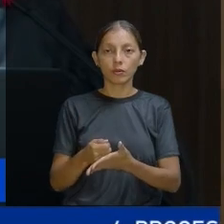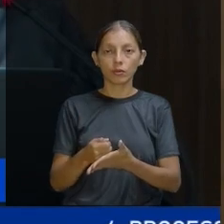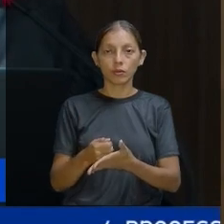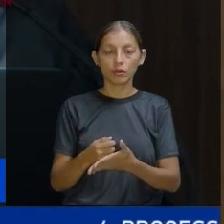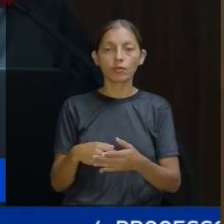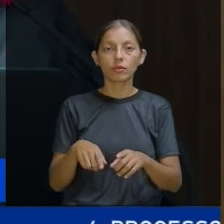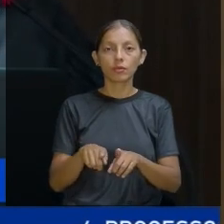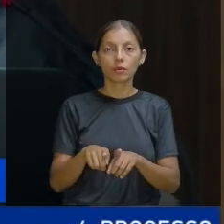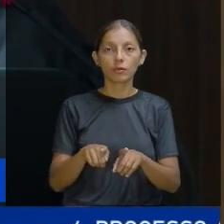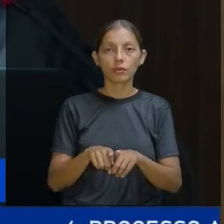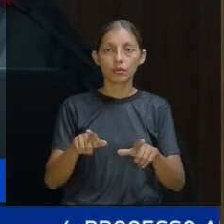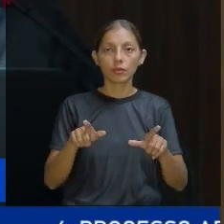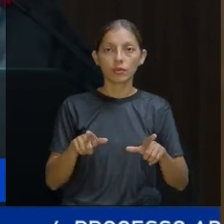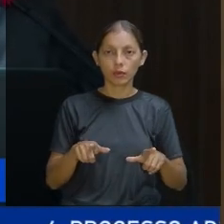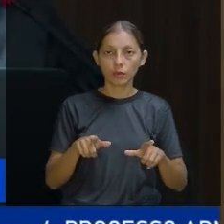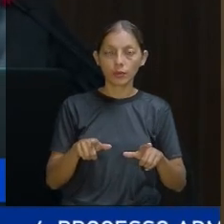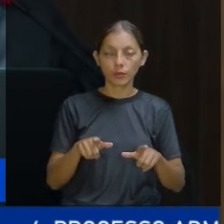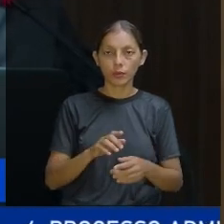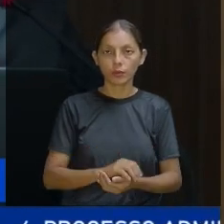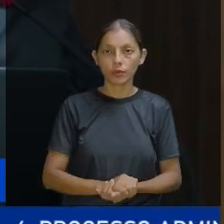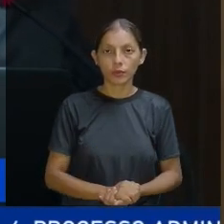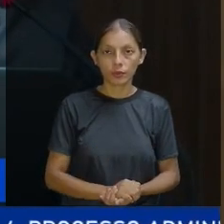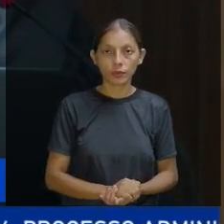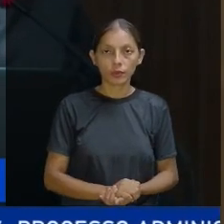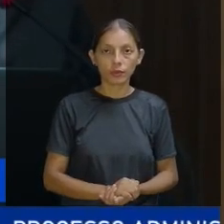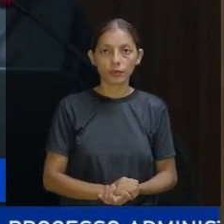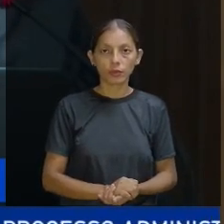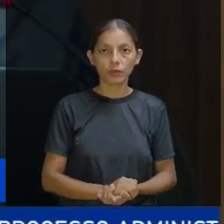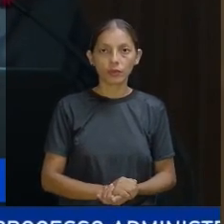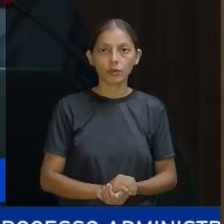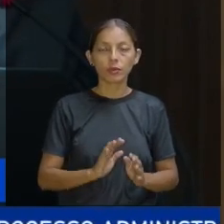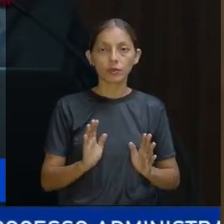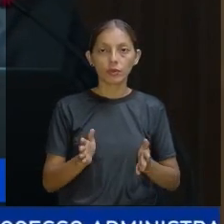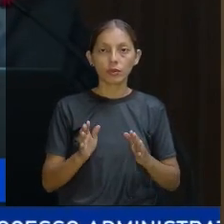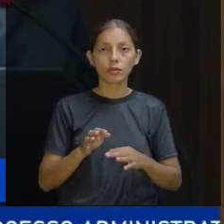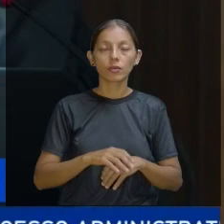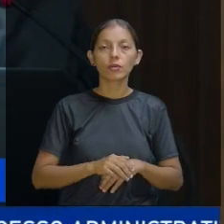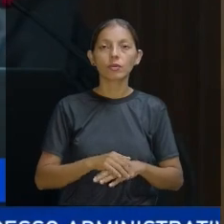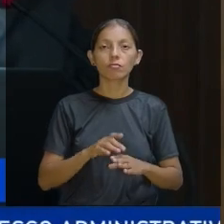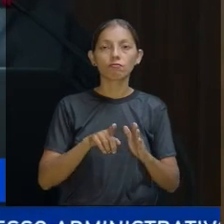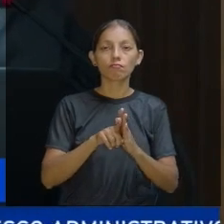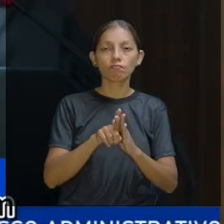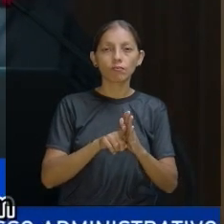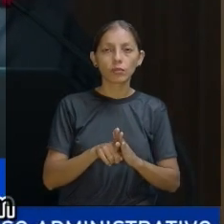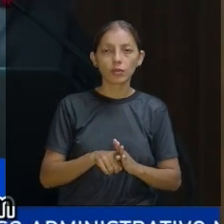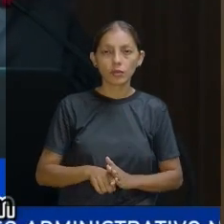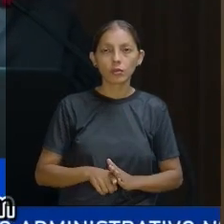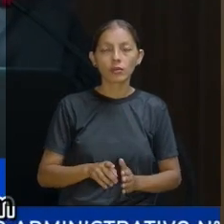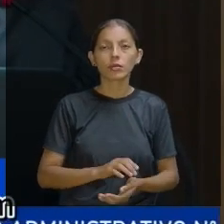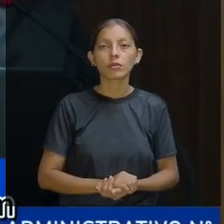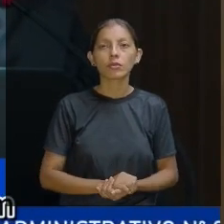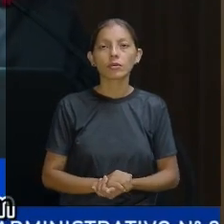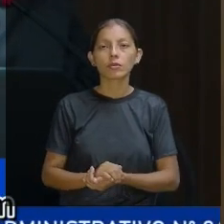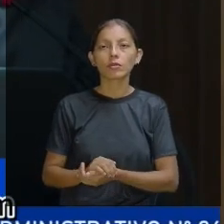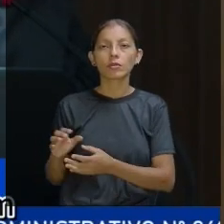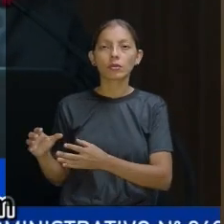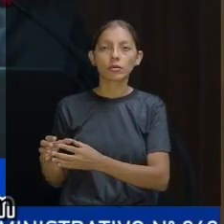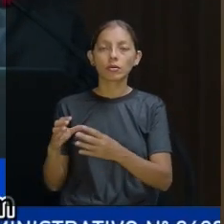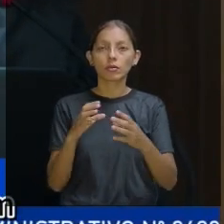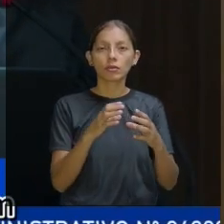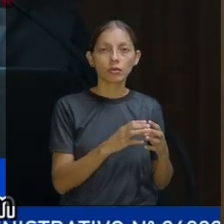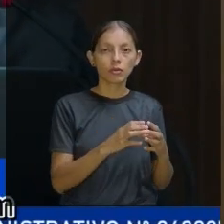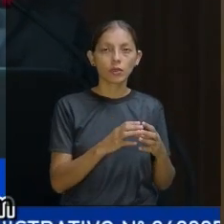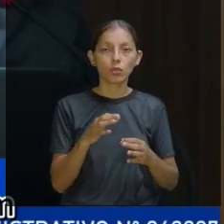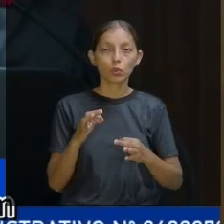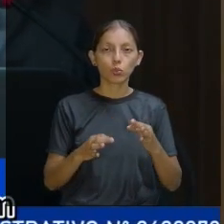correspondentes. A minuta foi submetida aos juízes eleitorais Dr. Diego Moura, da 2ª Zona, e ao Dr. Eduardo Navarro, da 10ª